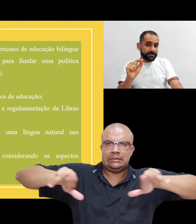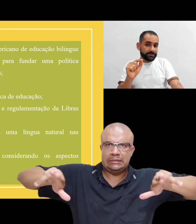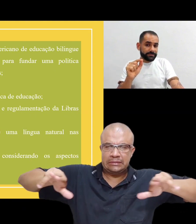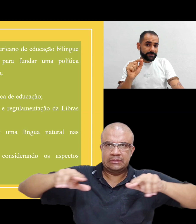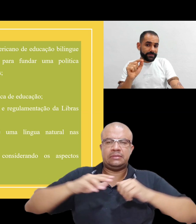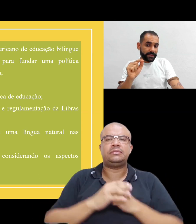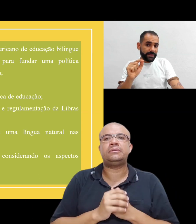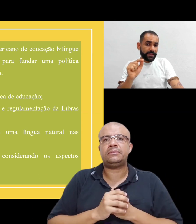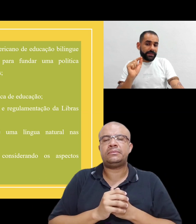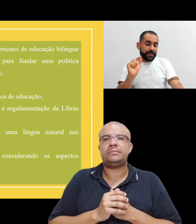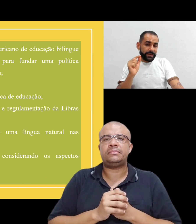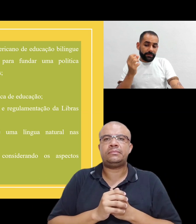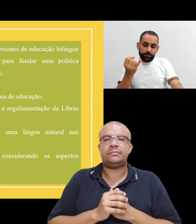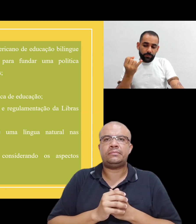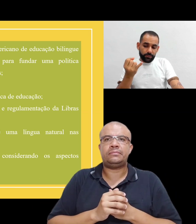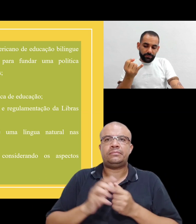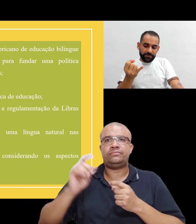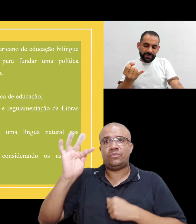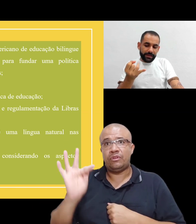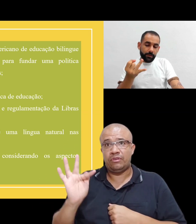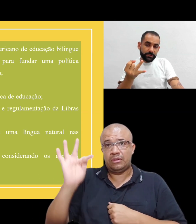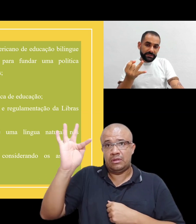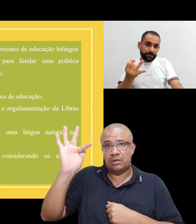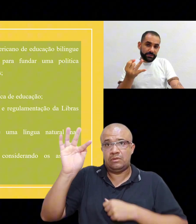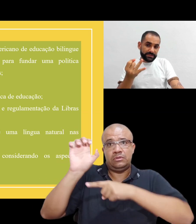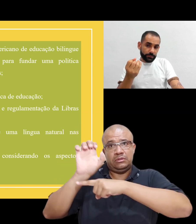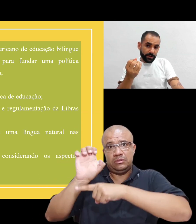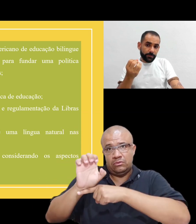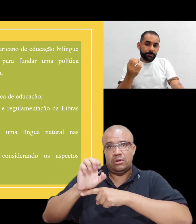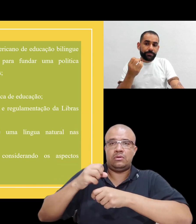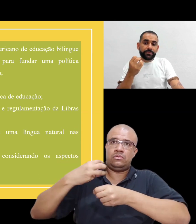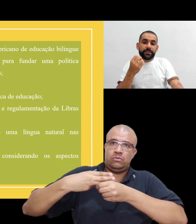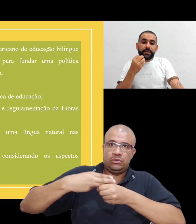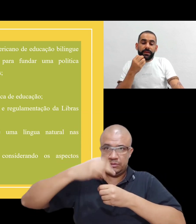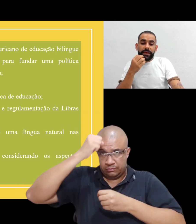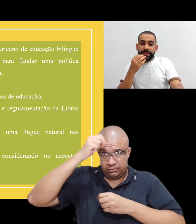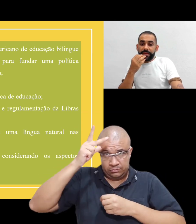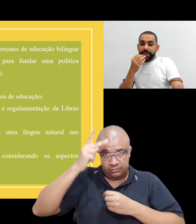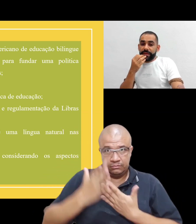tripartites, né, que é federal, municipal e estadual,